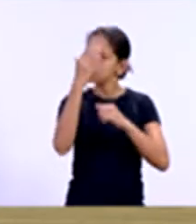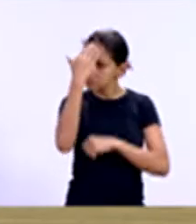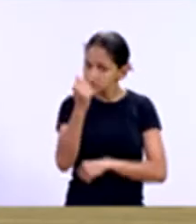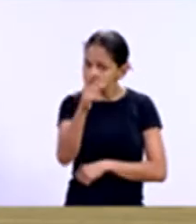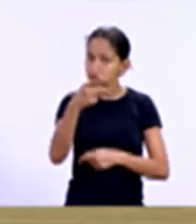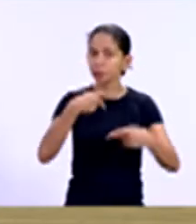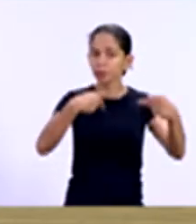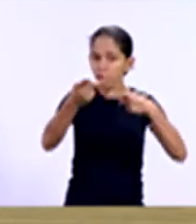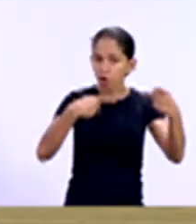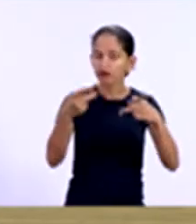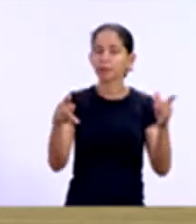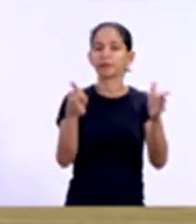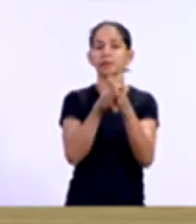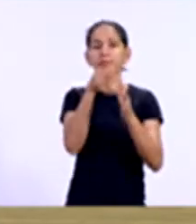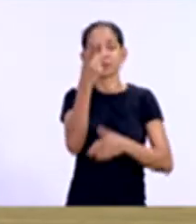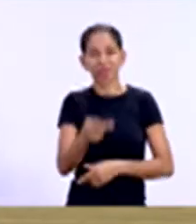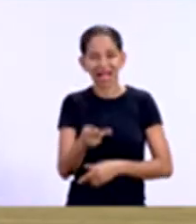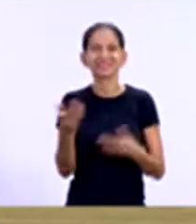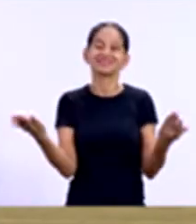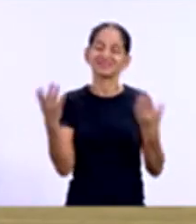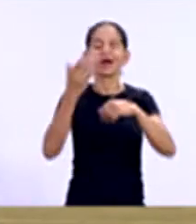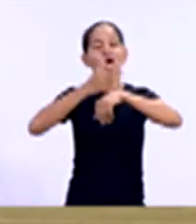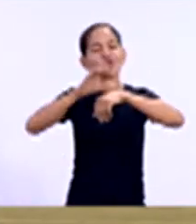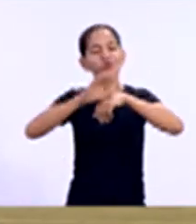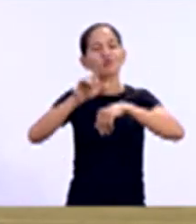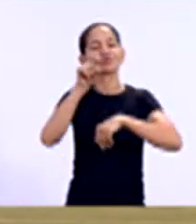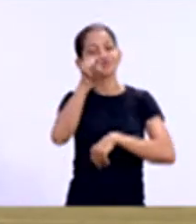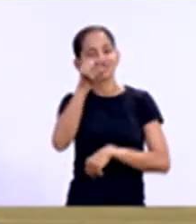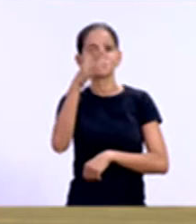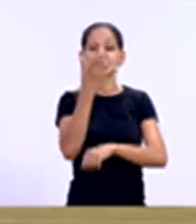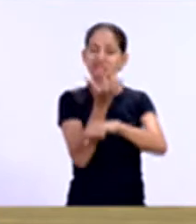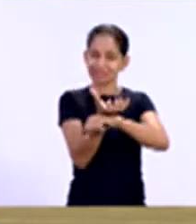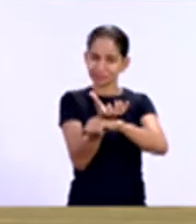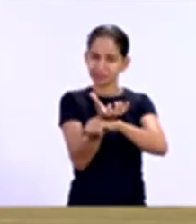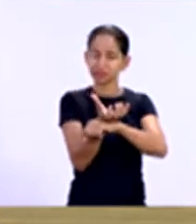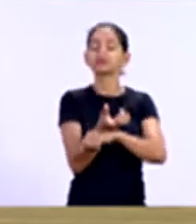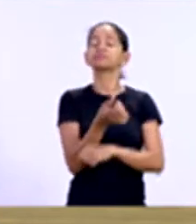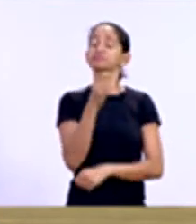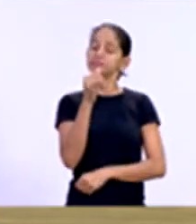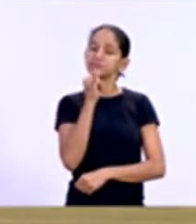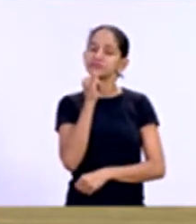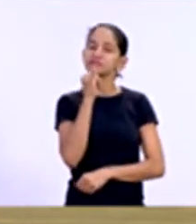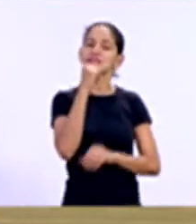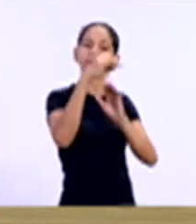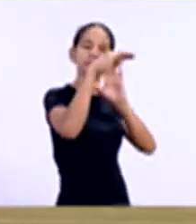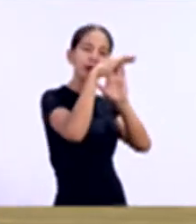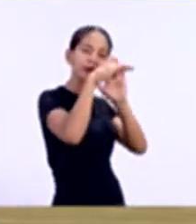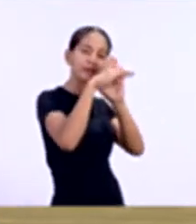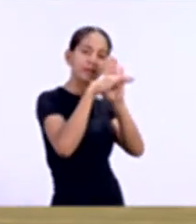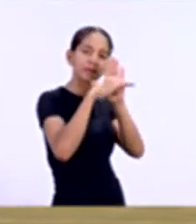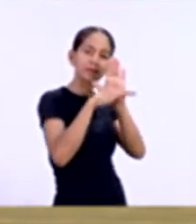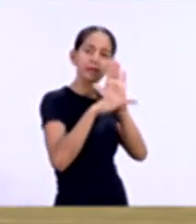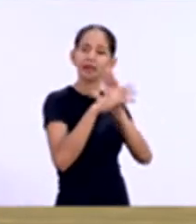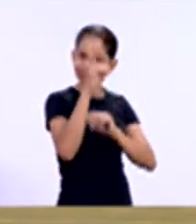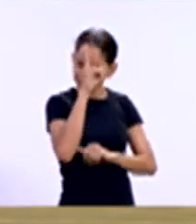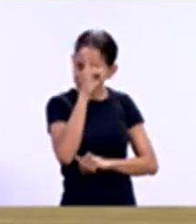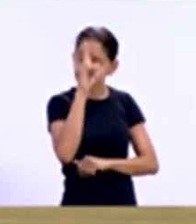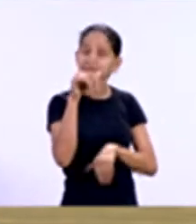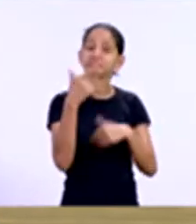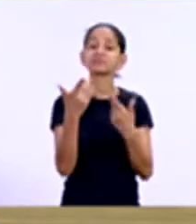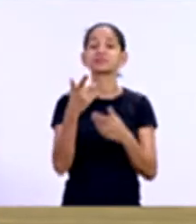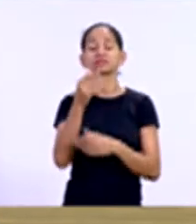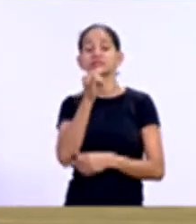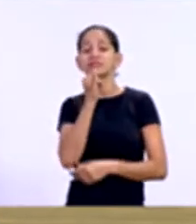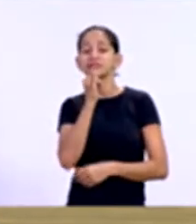todo o programa do curso. Então, vocês, por exemplo, você pega essa disciplina, você sabe o que você tem que estudar nela antes, ou, por exemplo,